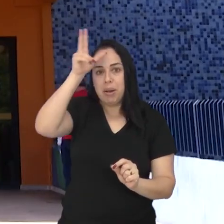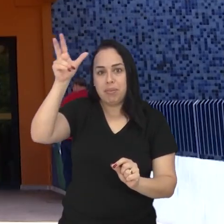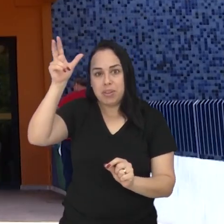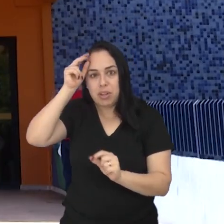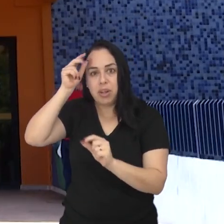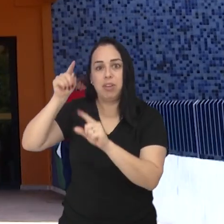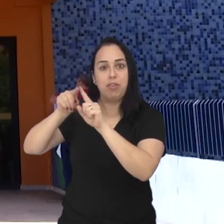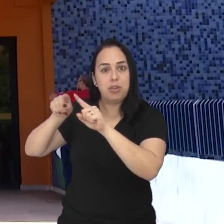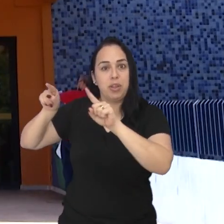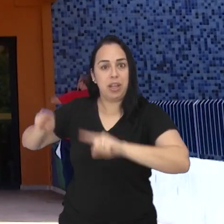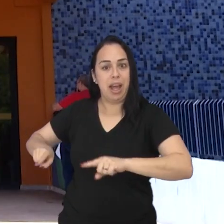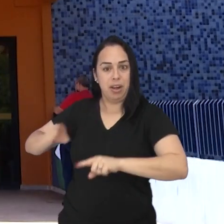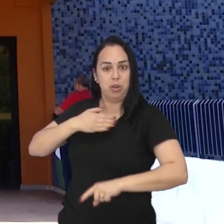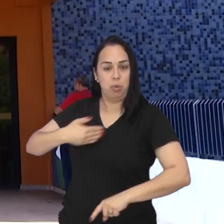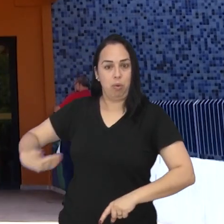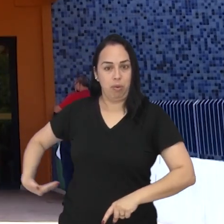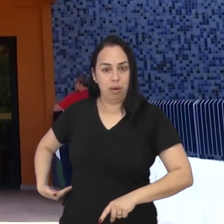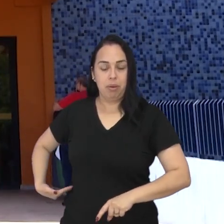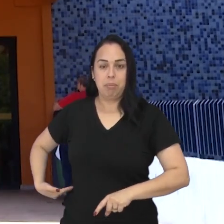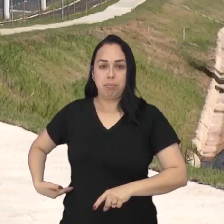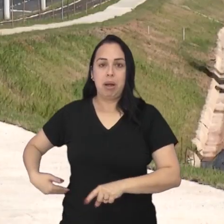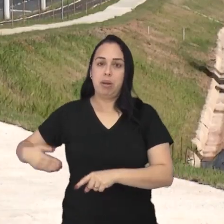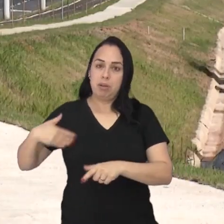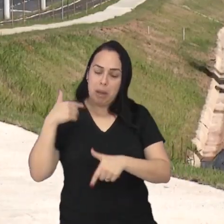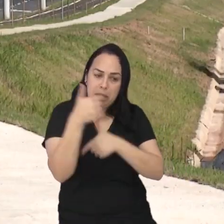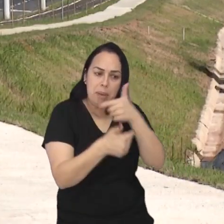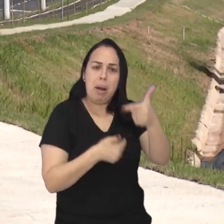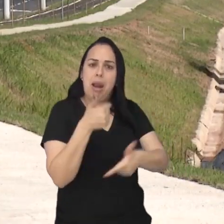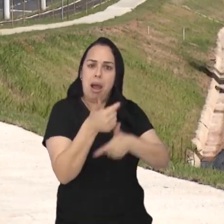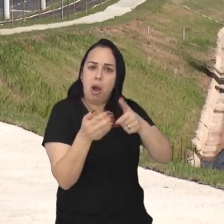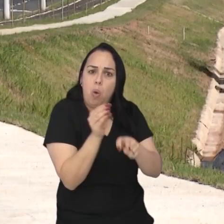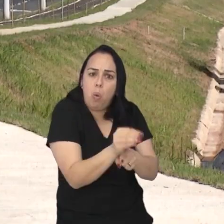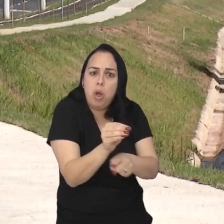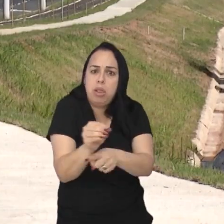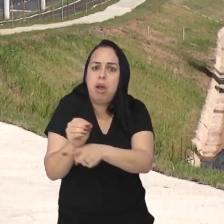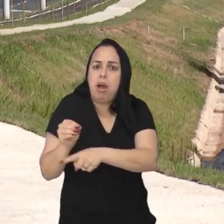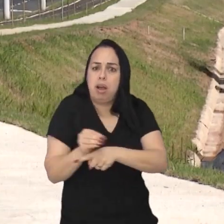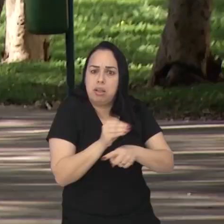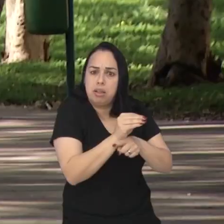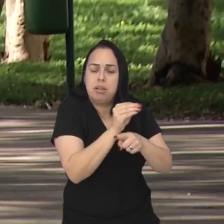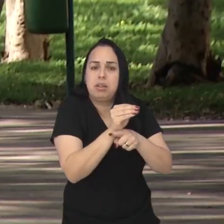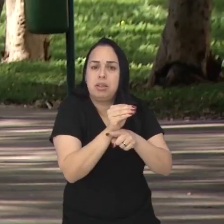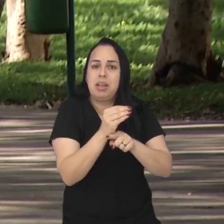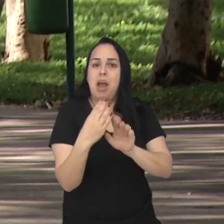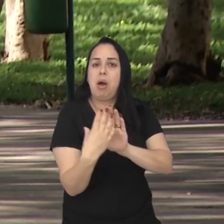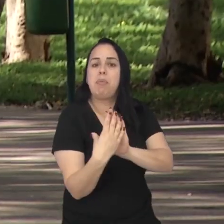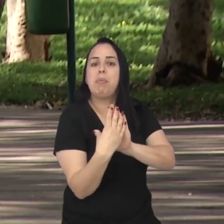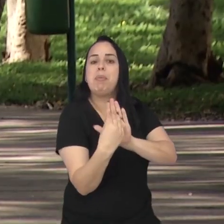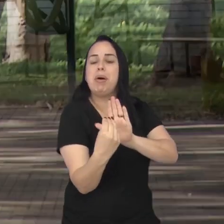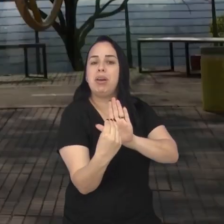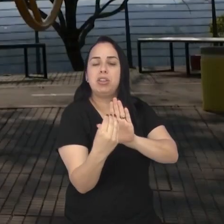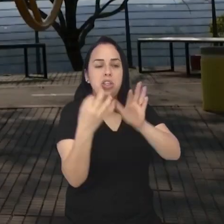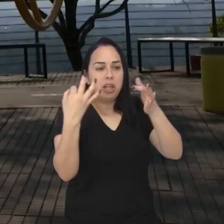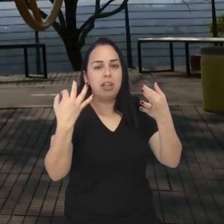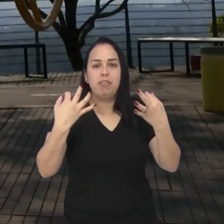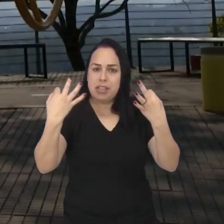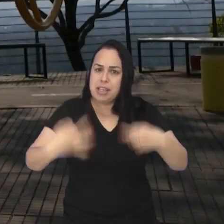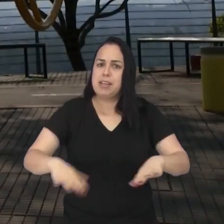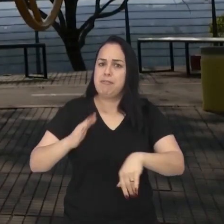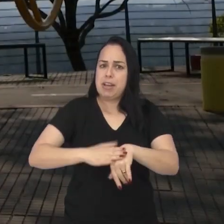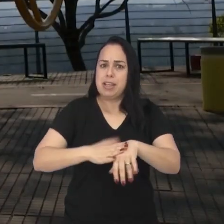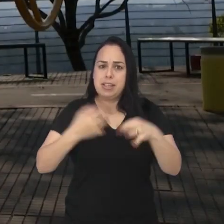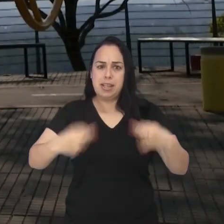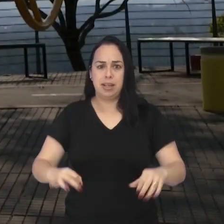de servidores de carreira e terceirizados para atuar nos cuidados desses locais, servindo de exemplo sobre o uso correto